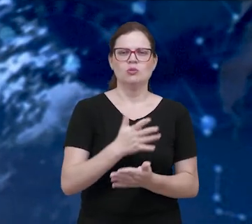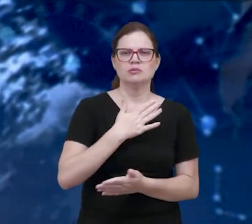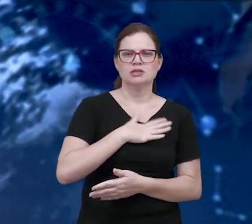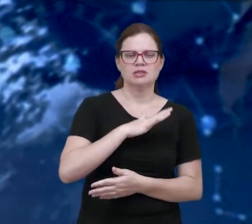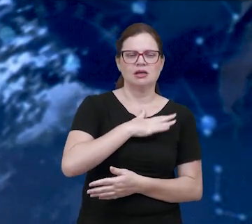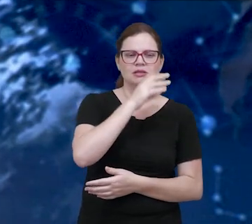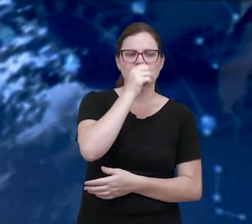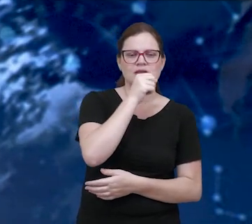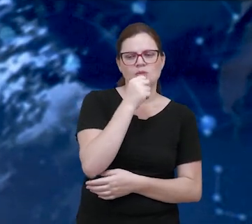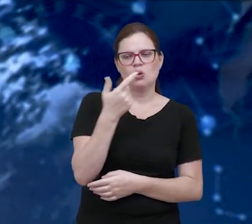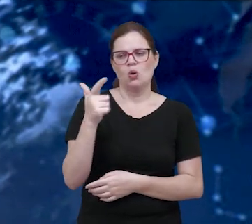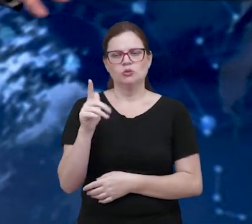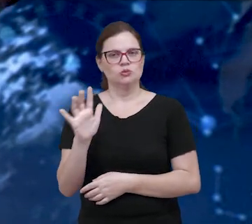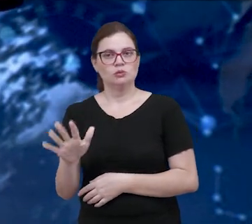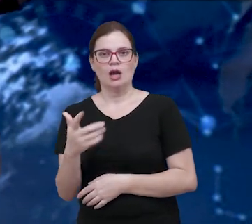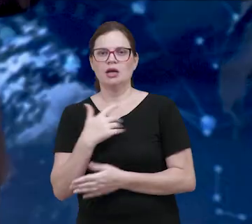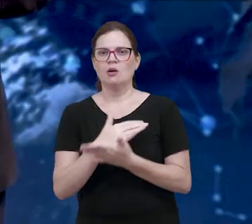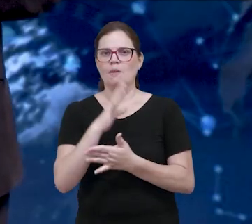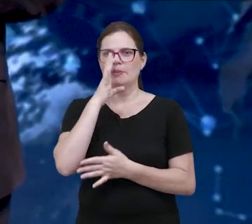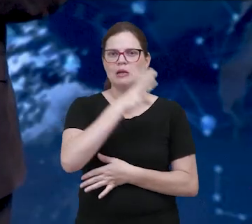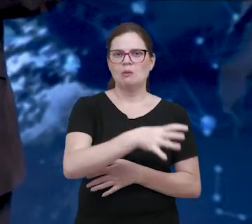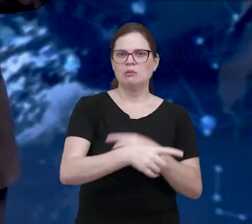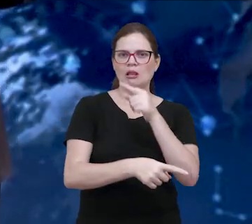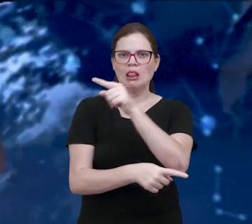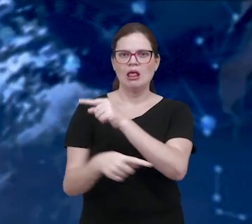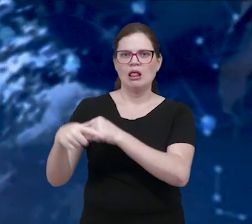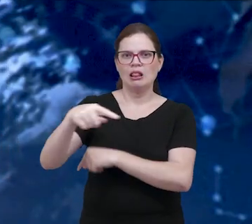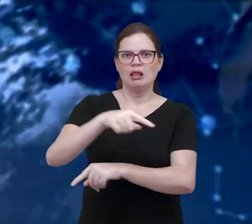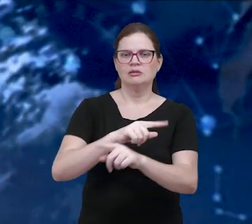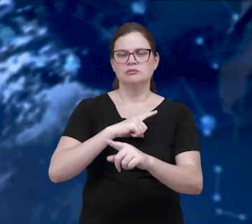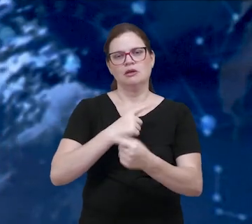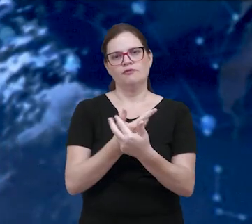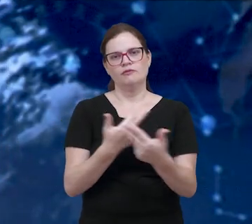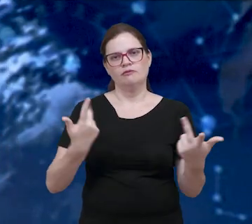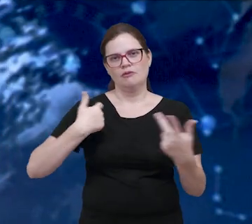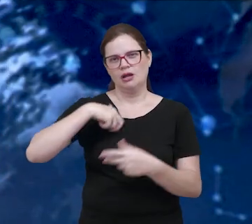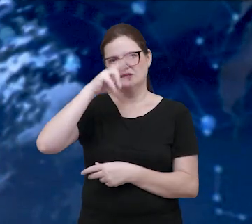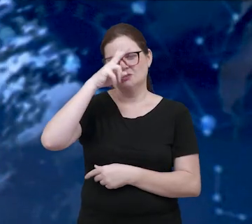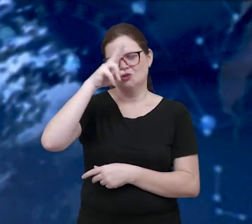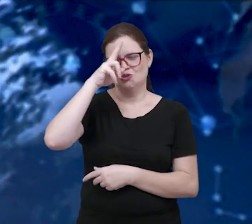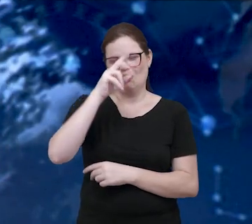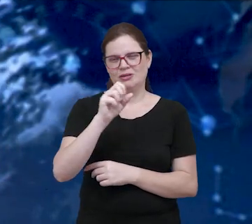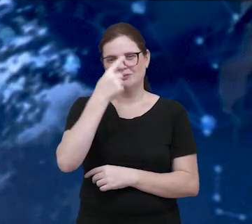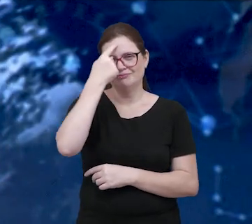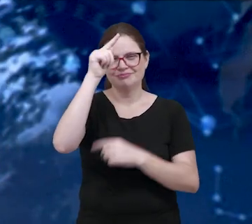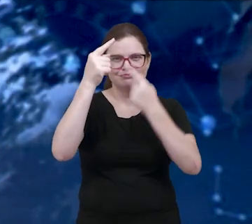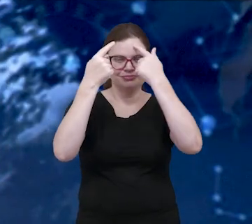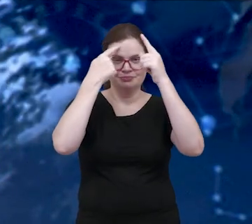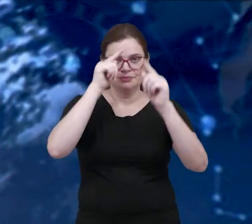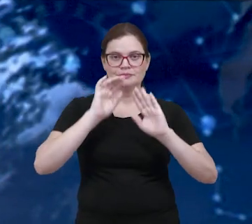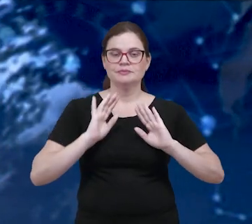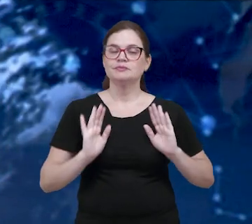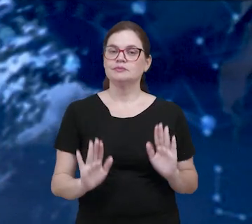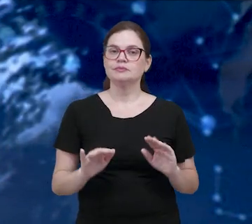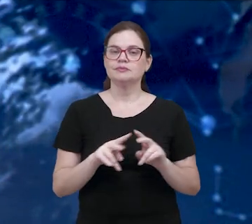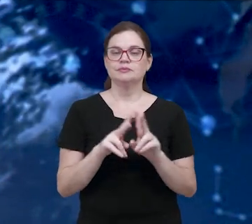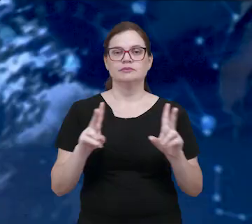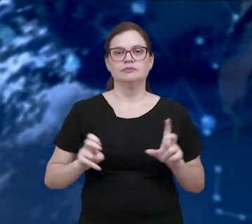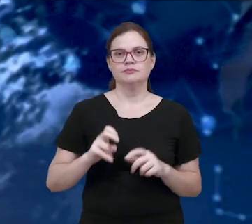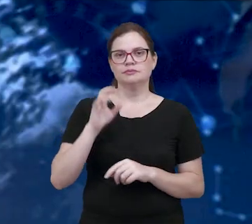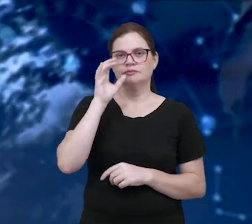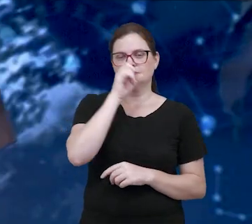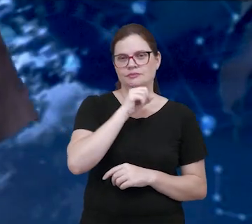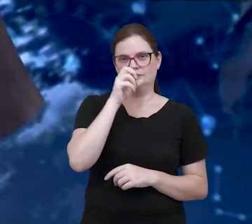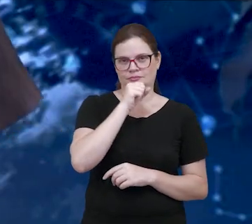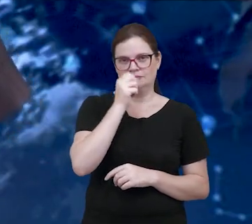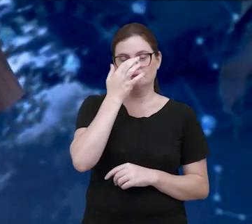problemas, e aí várias histórias que são inventadas aí, né? Então, de guarda, o sábado ocorria, como